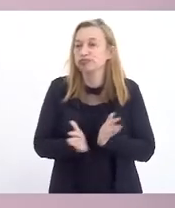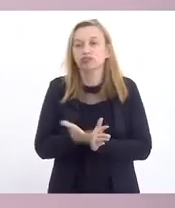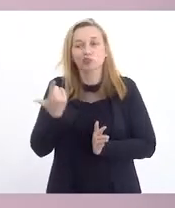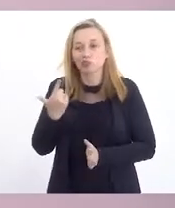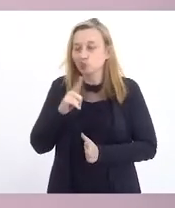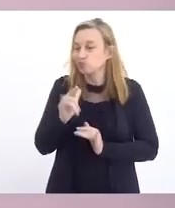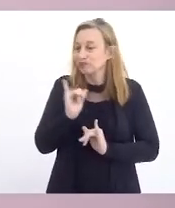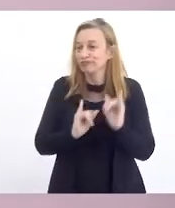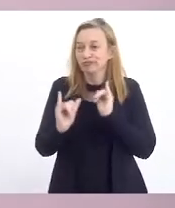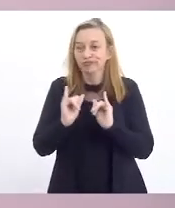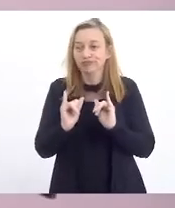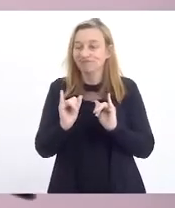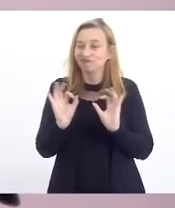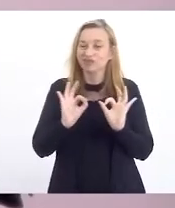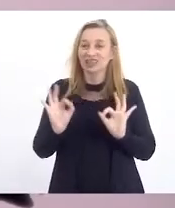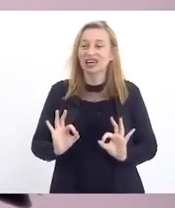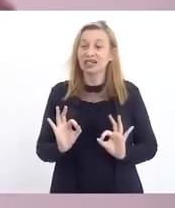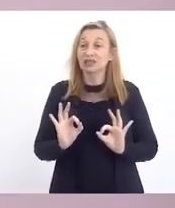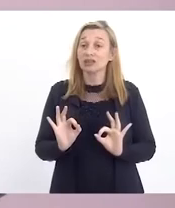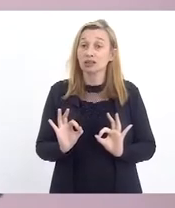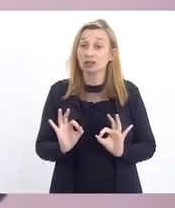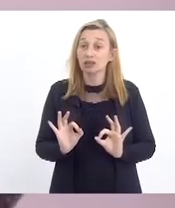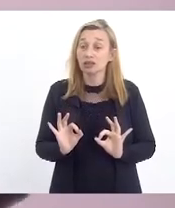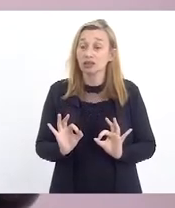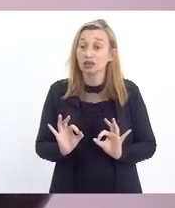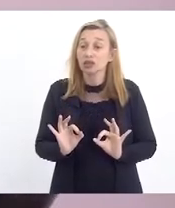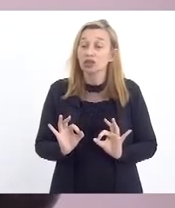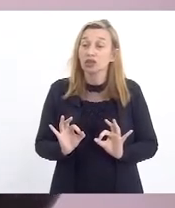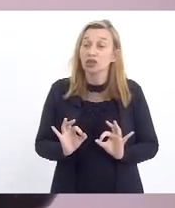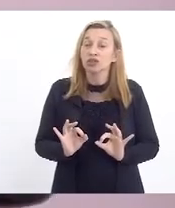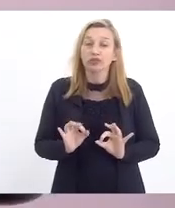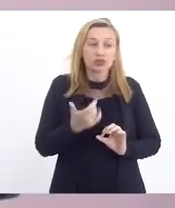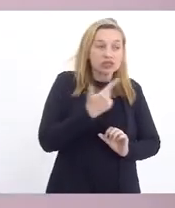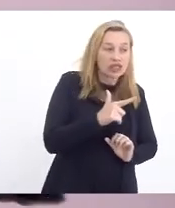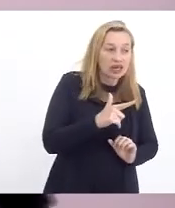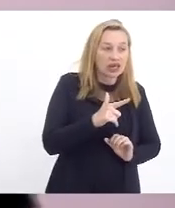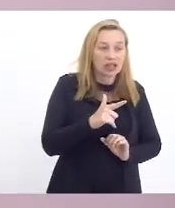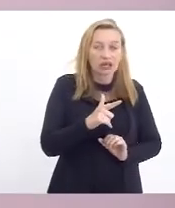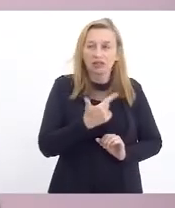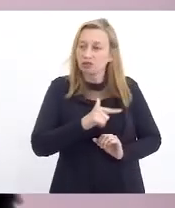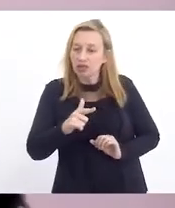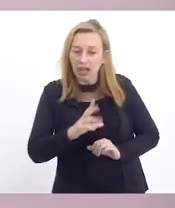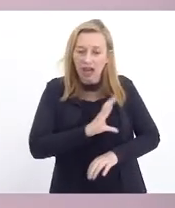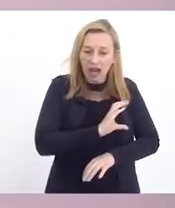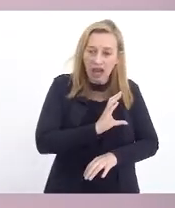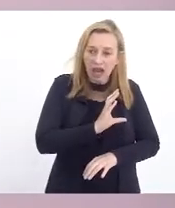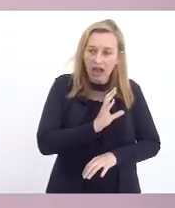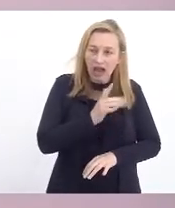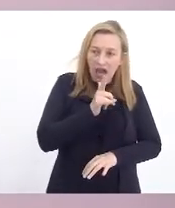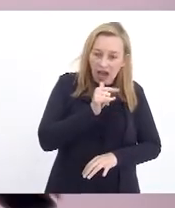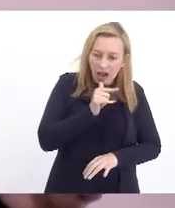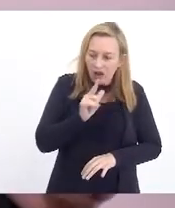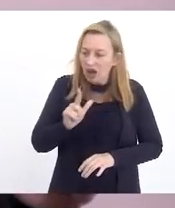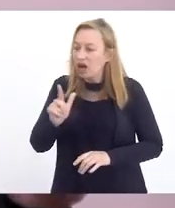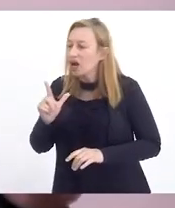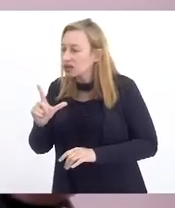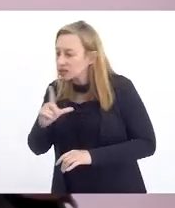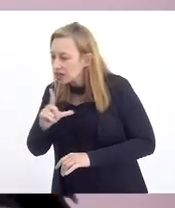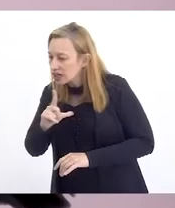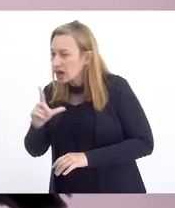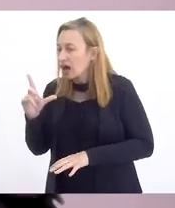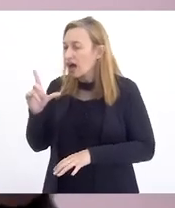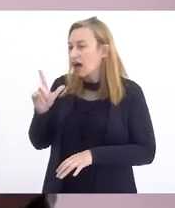as informações do território aqui inteiro, de onde tem e de onde não tem água. Como tem que ser feita essa efetiva